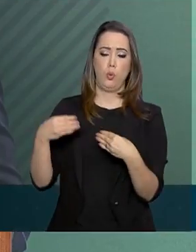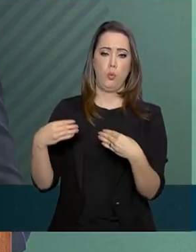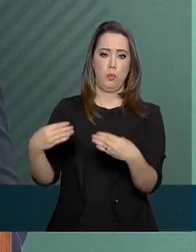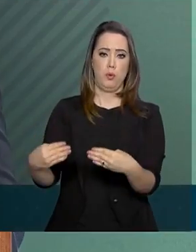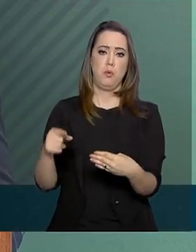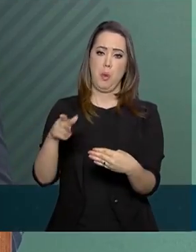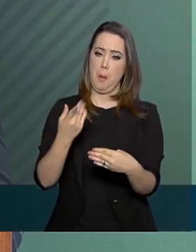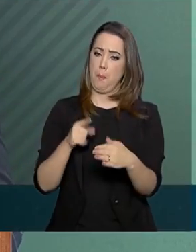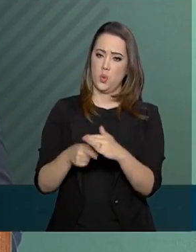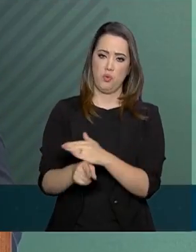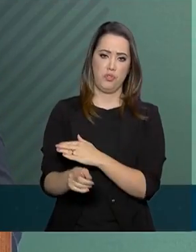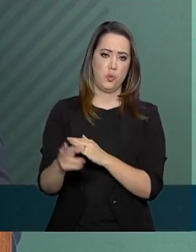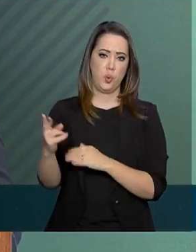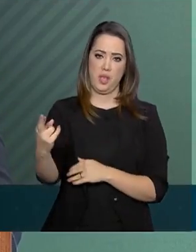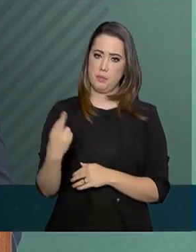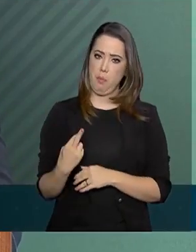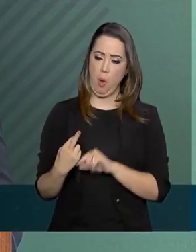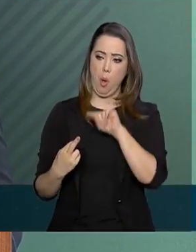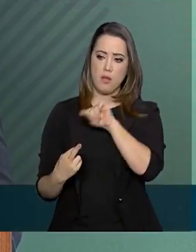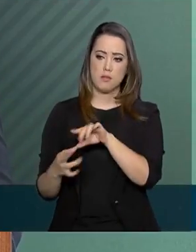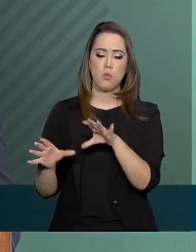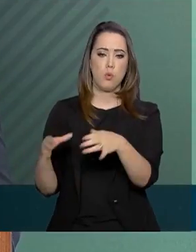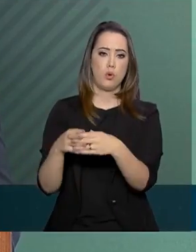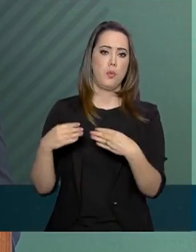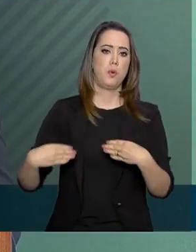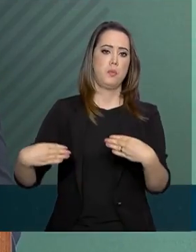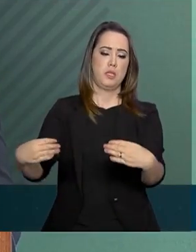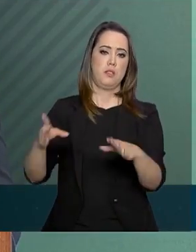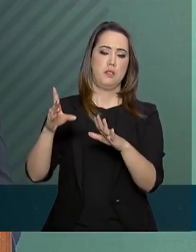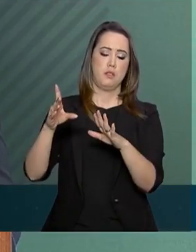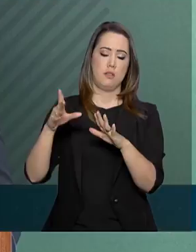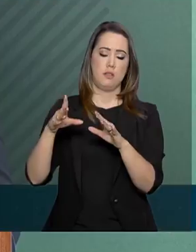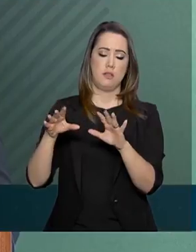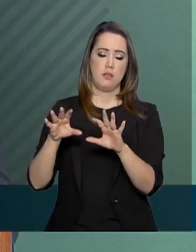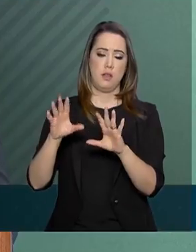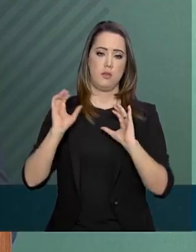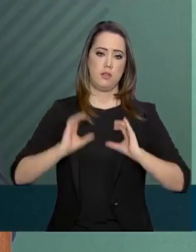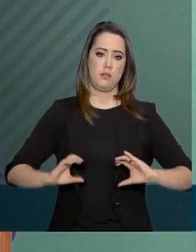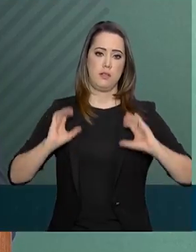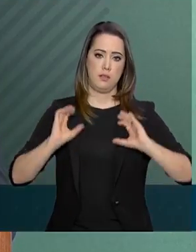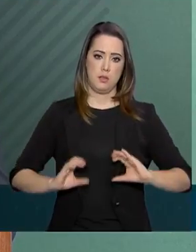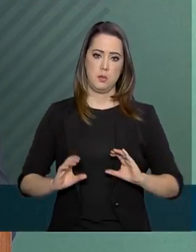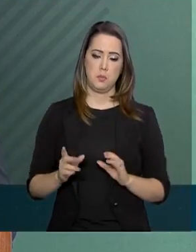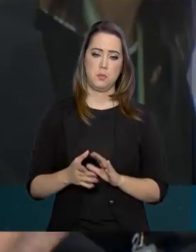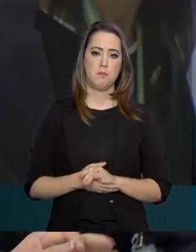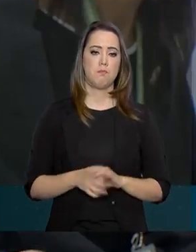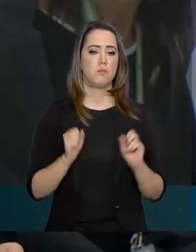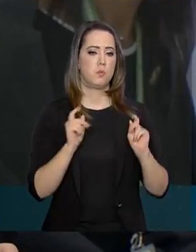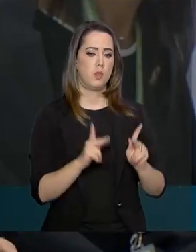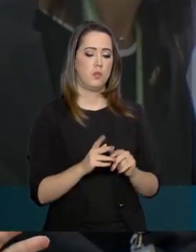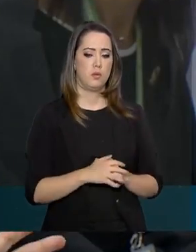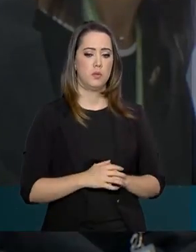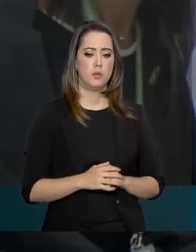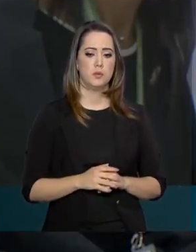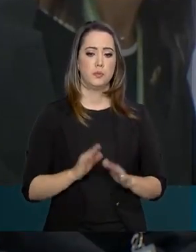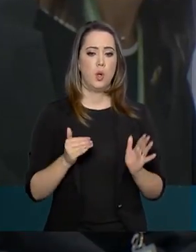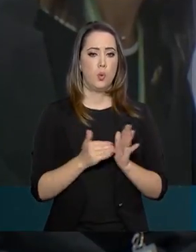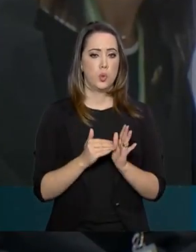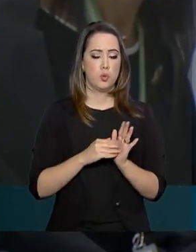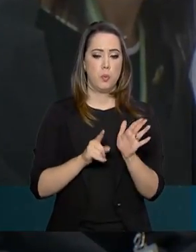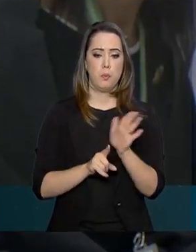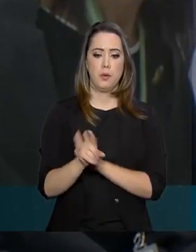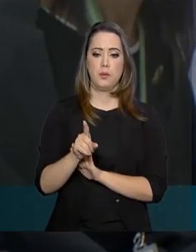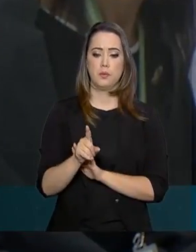com maior profundidade este ministério deve ser endereçada toque ea última a última pergunta